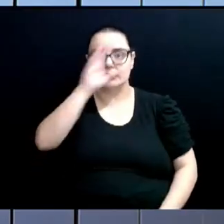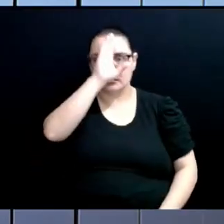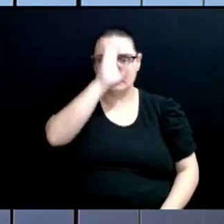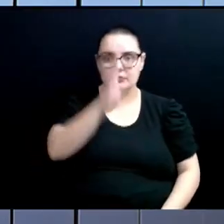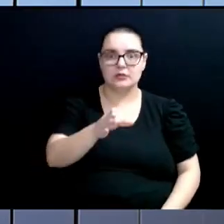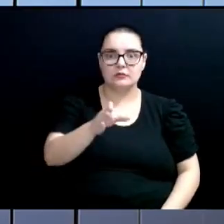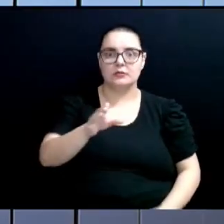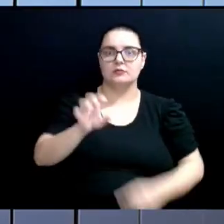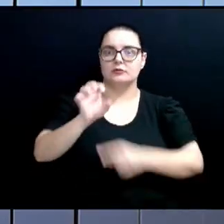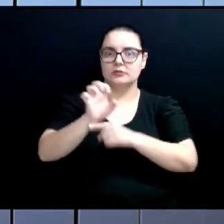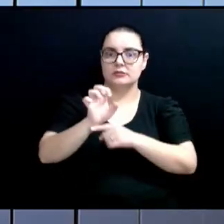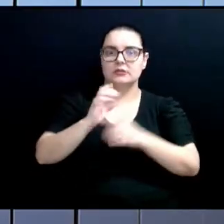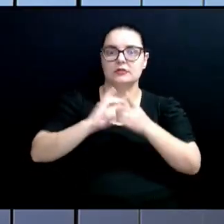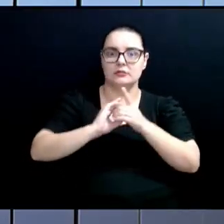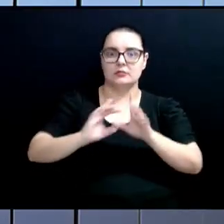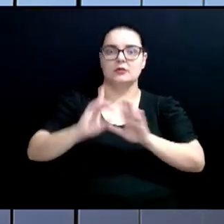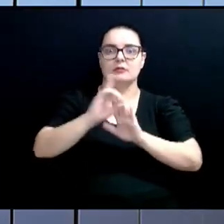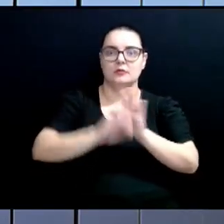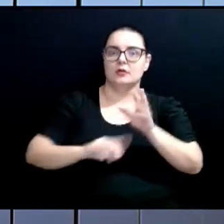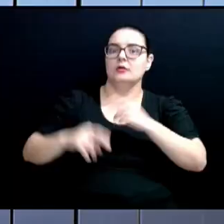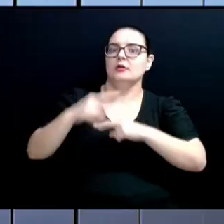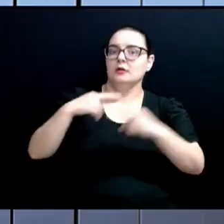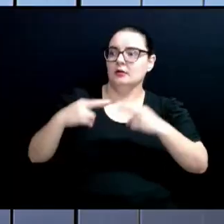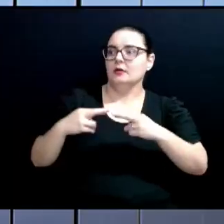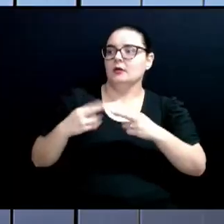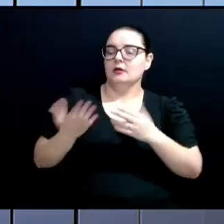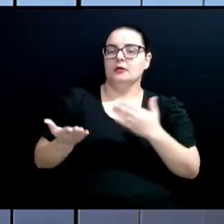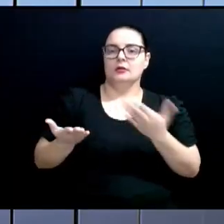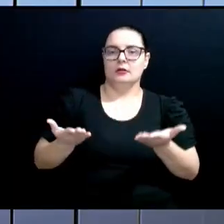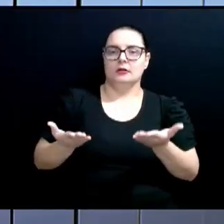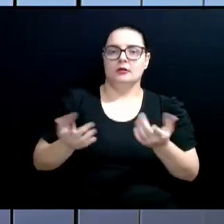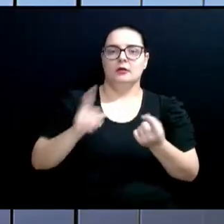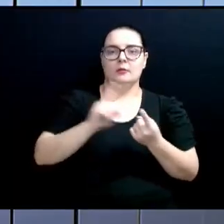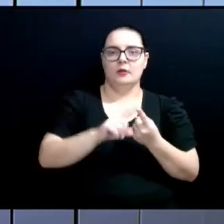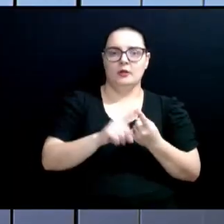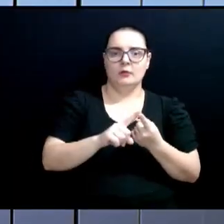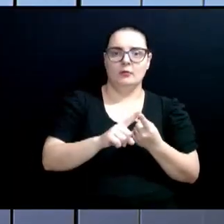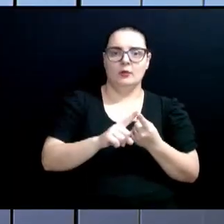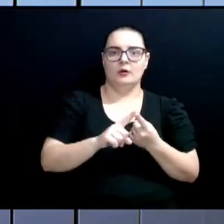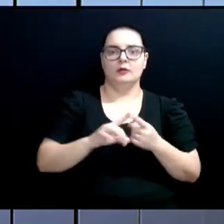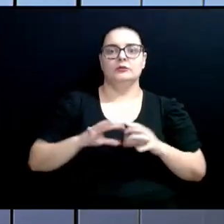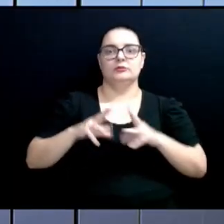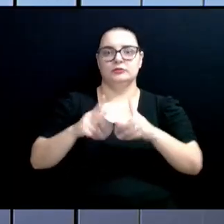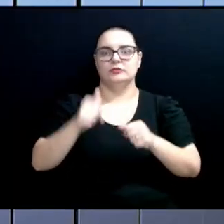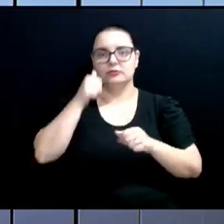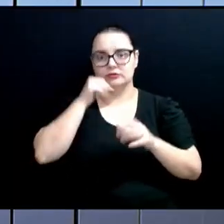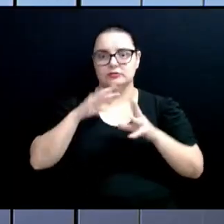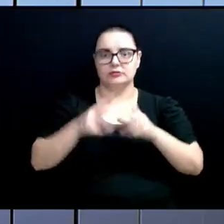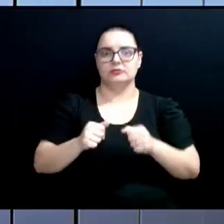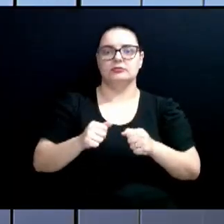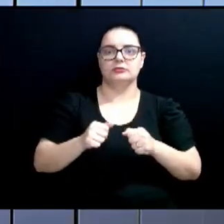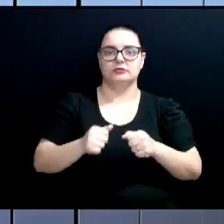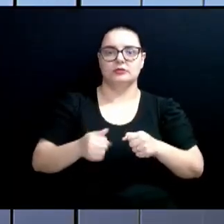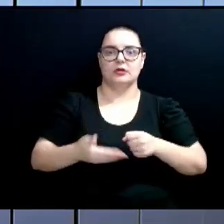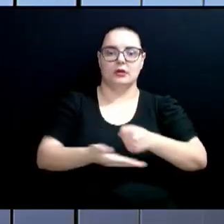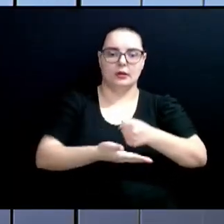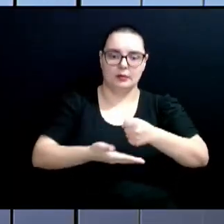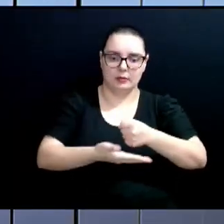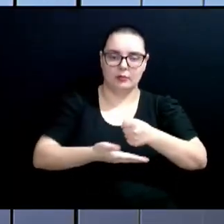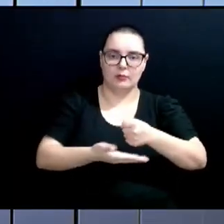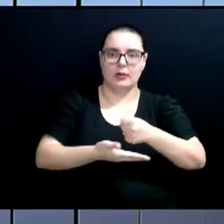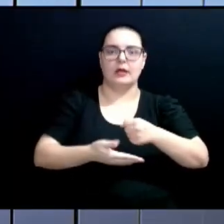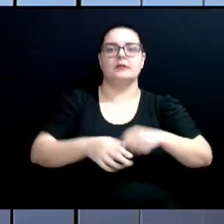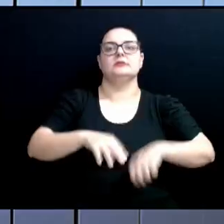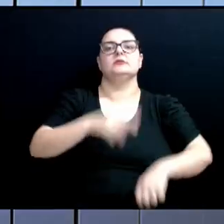de Direito, ela está ligada a esses dois elementos. Primeiro, estamos todos e todas sobre uma Carta Constitucional que estabelece os